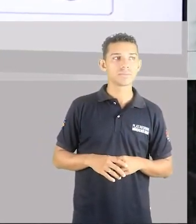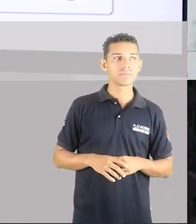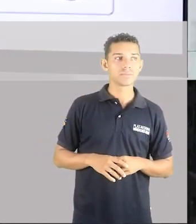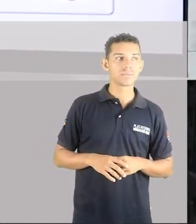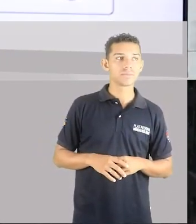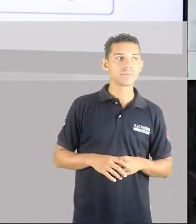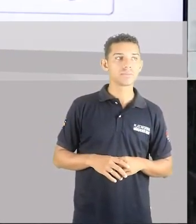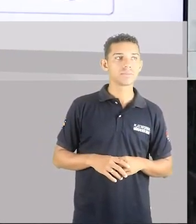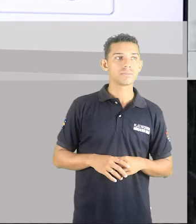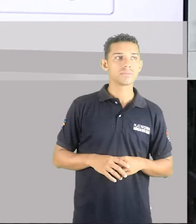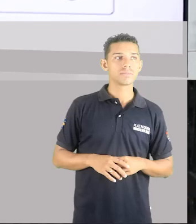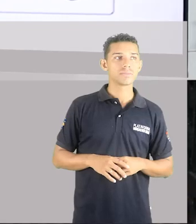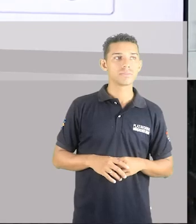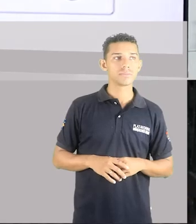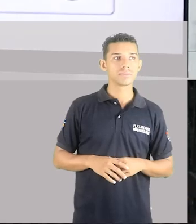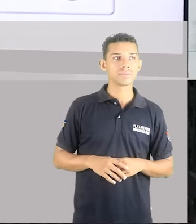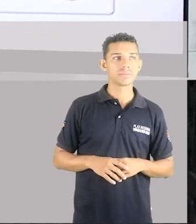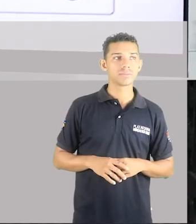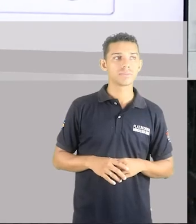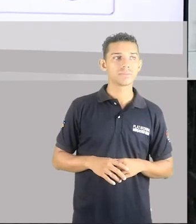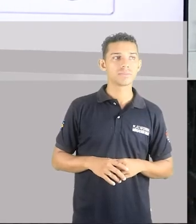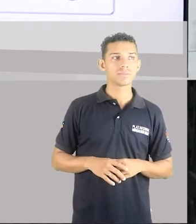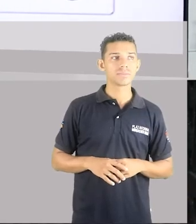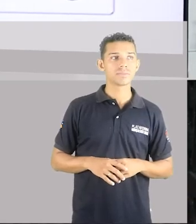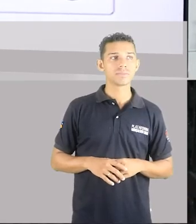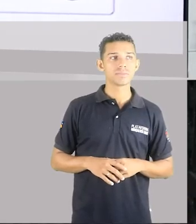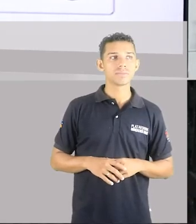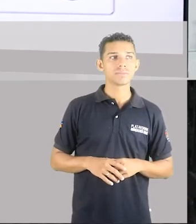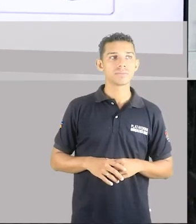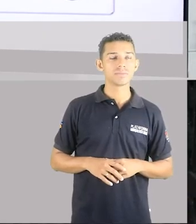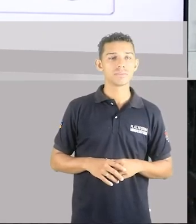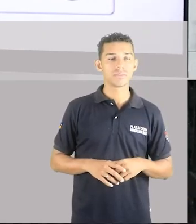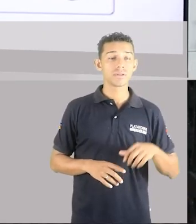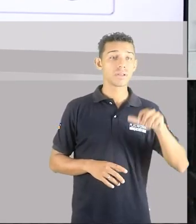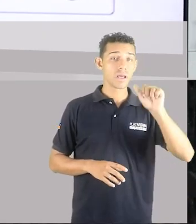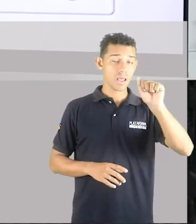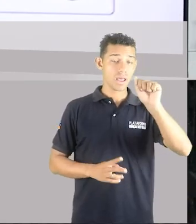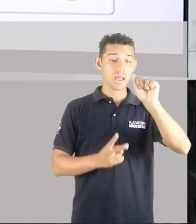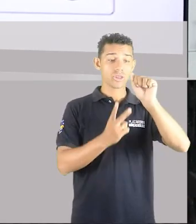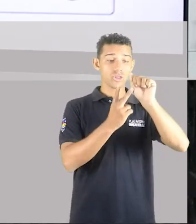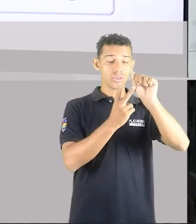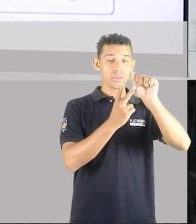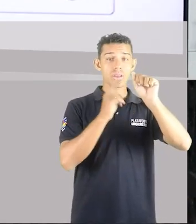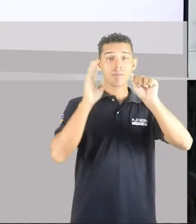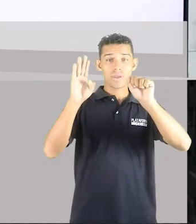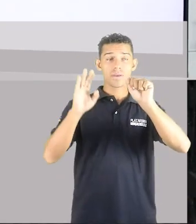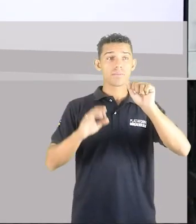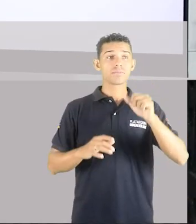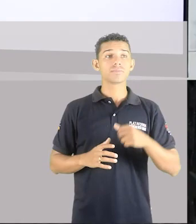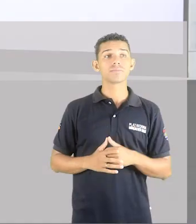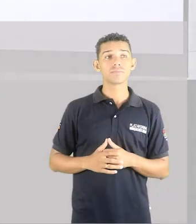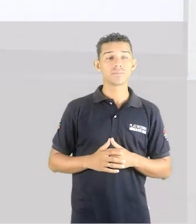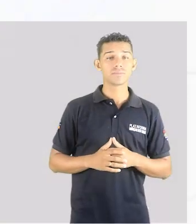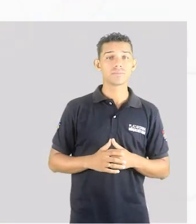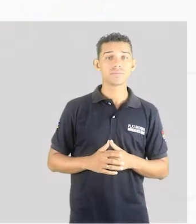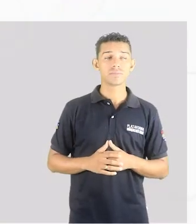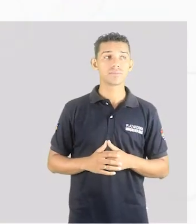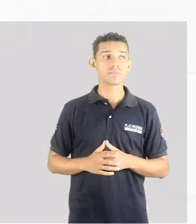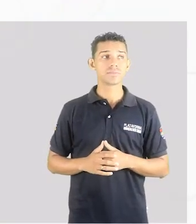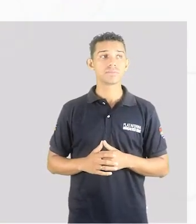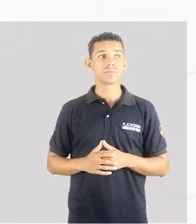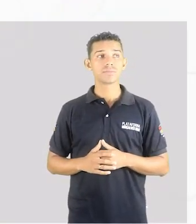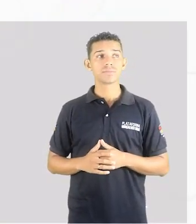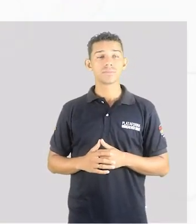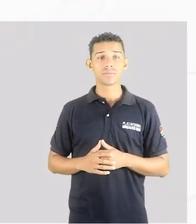B, 2 ou A, 2, B. Eu tenho 2 esferas A e uma B,